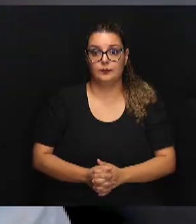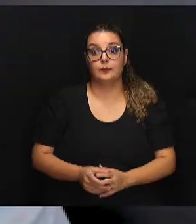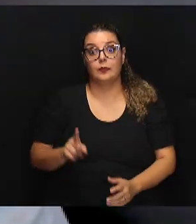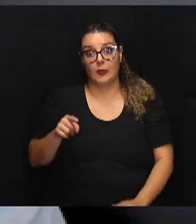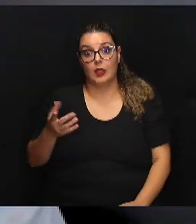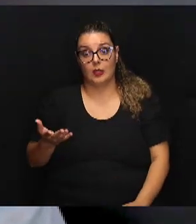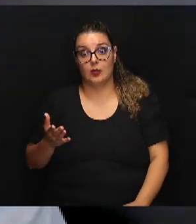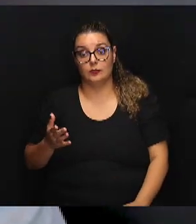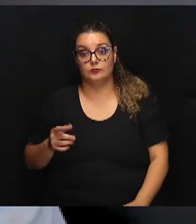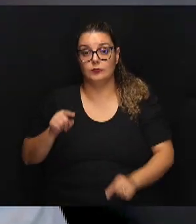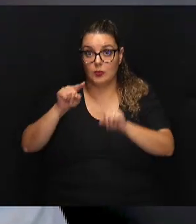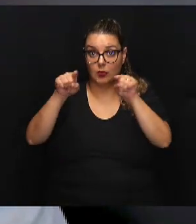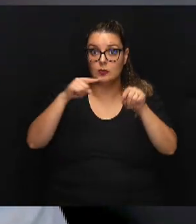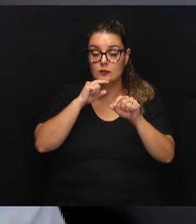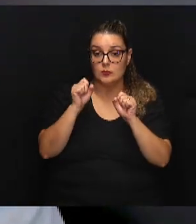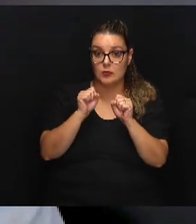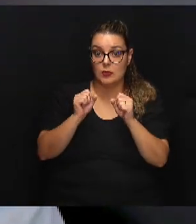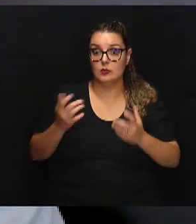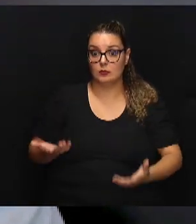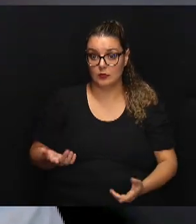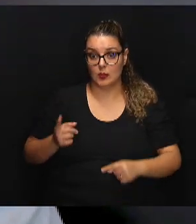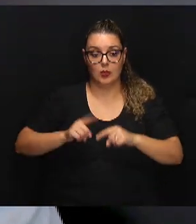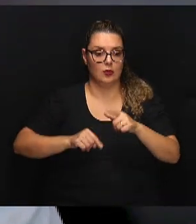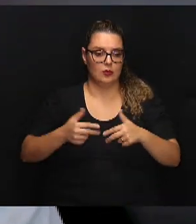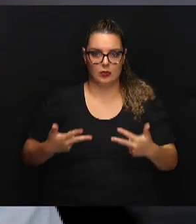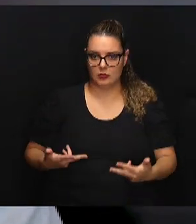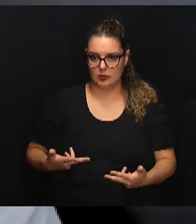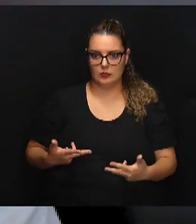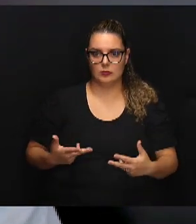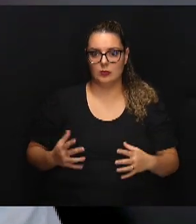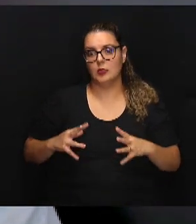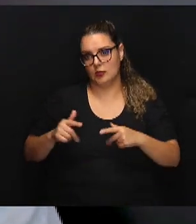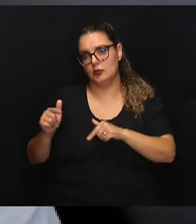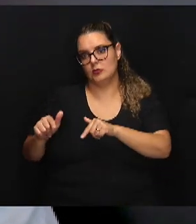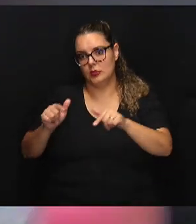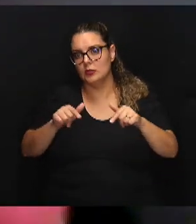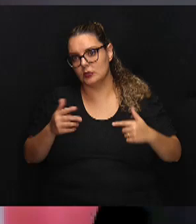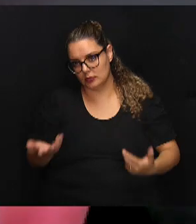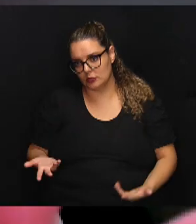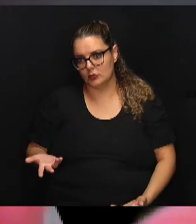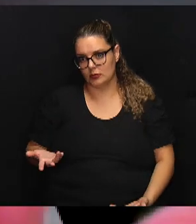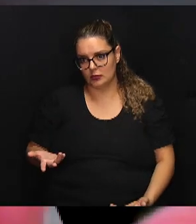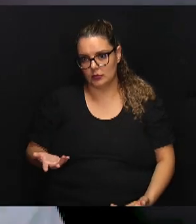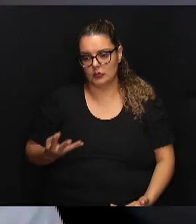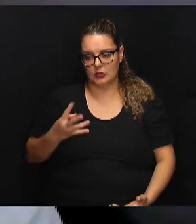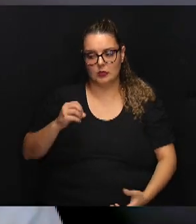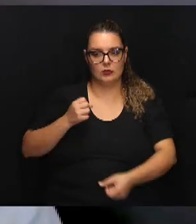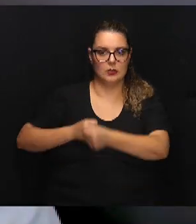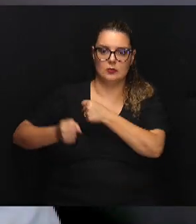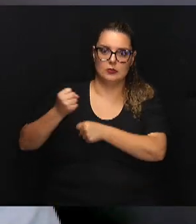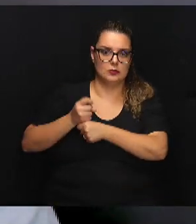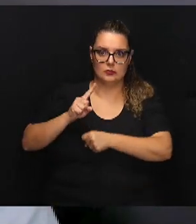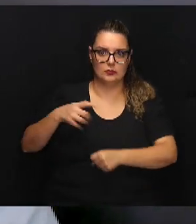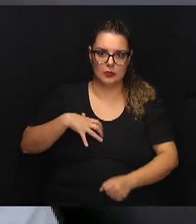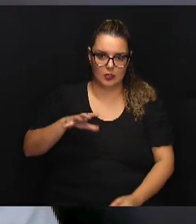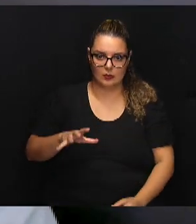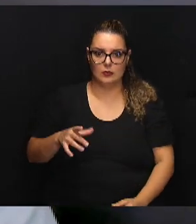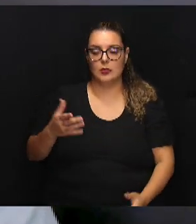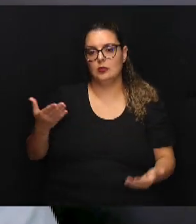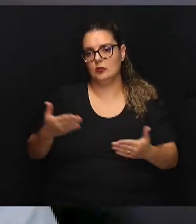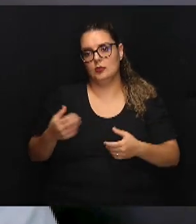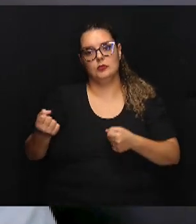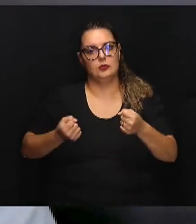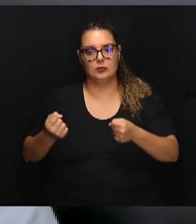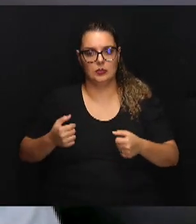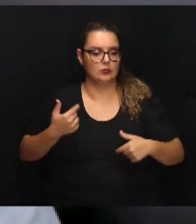O ar-condicionado virou um equipamento que existe praticamente em todos os lugares, né? Há 40 anos atrás isso não era assim, mas hoje você tem no carro, você tem no